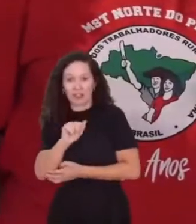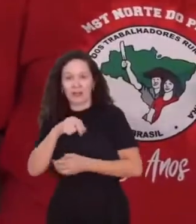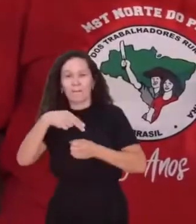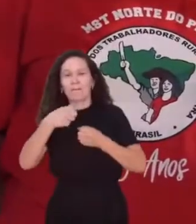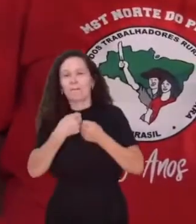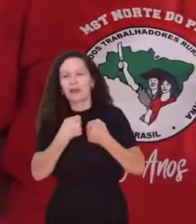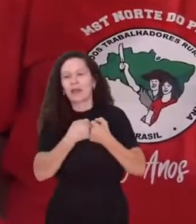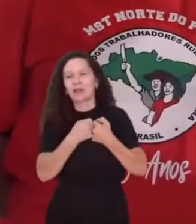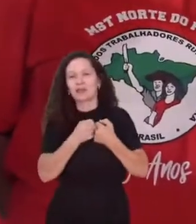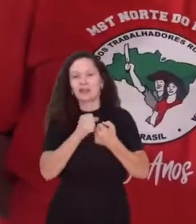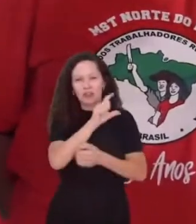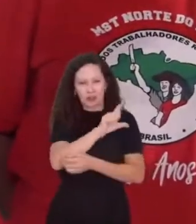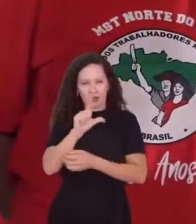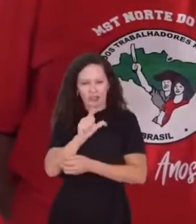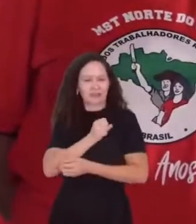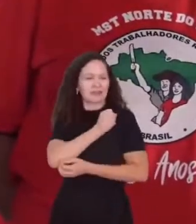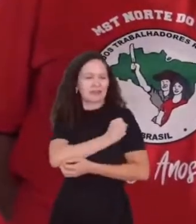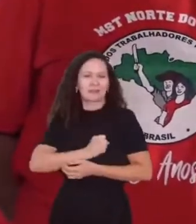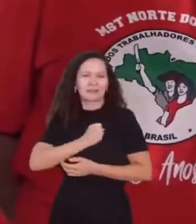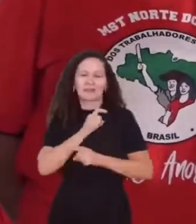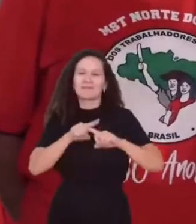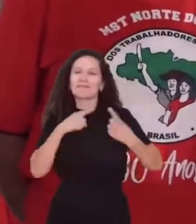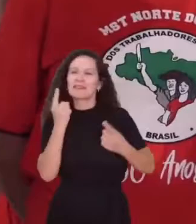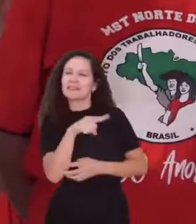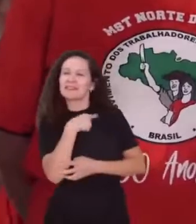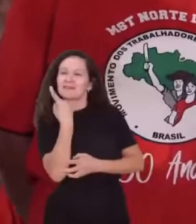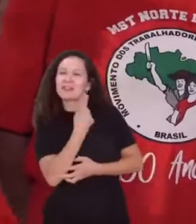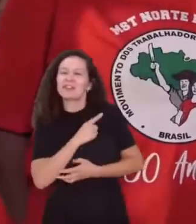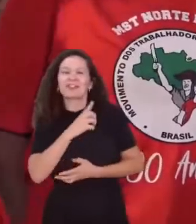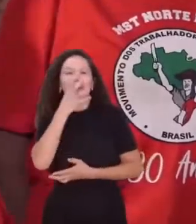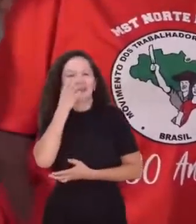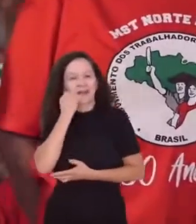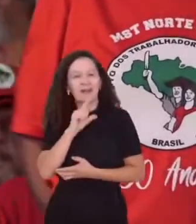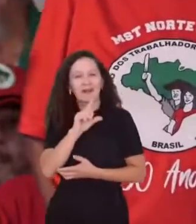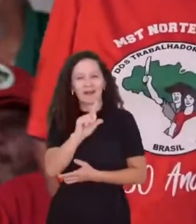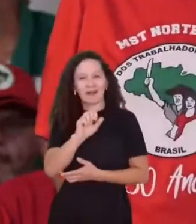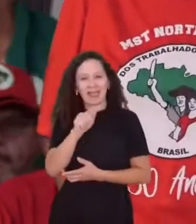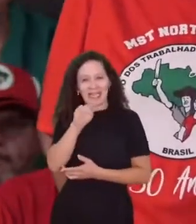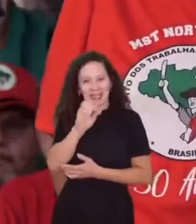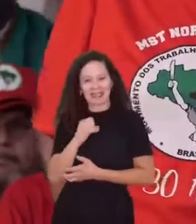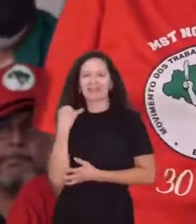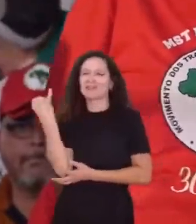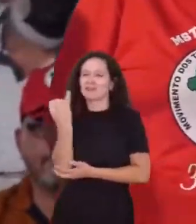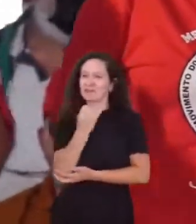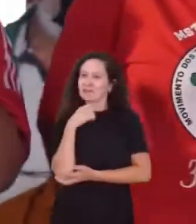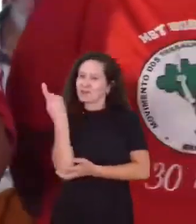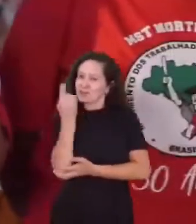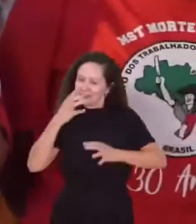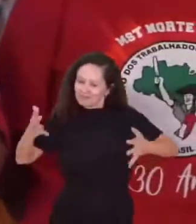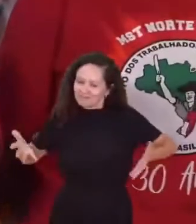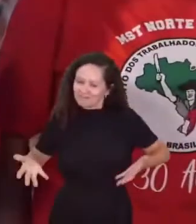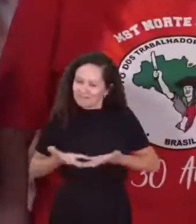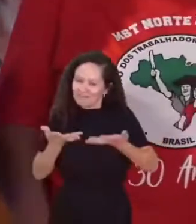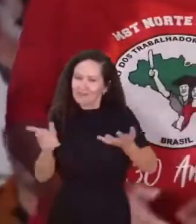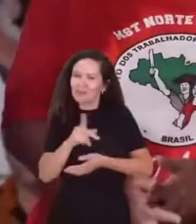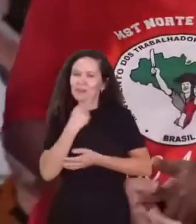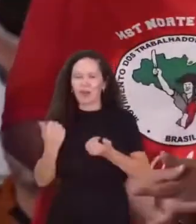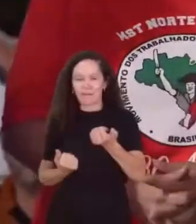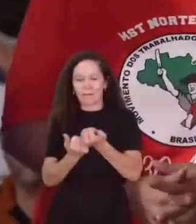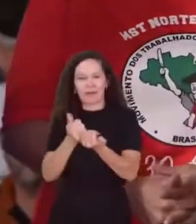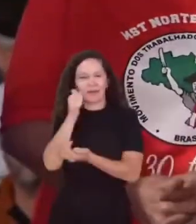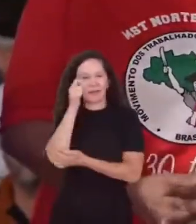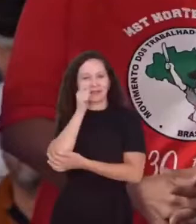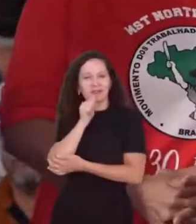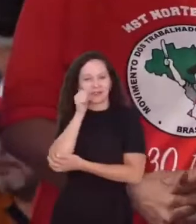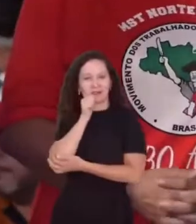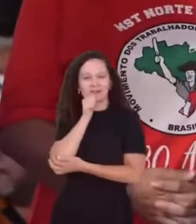também nos deixou um legado bastante grande, e por isso nos engrandece enquanto mulheres. E, muito mais recentemente,